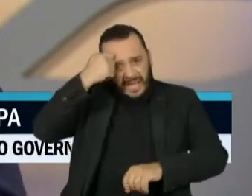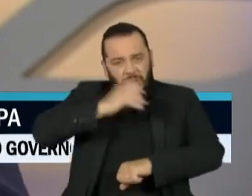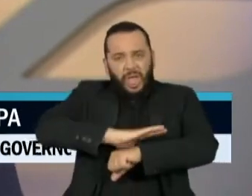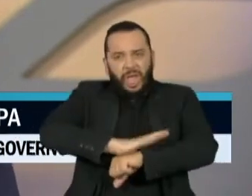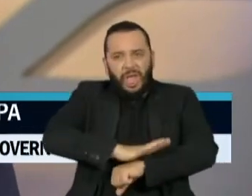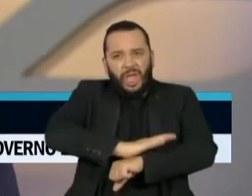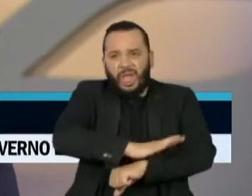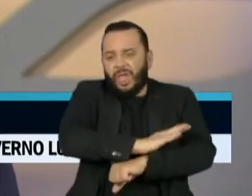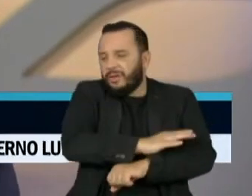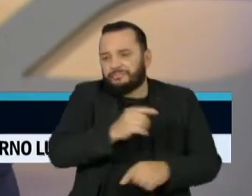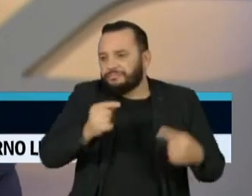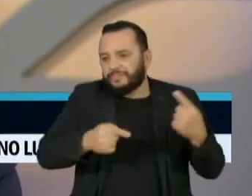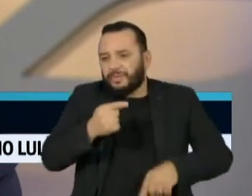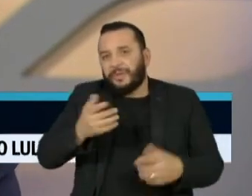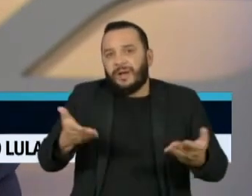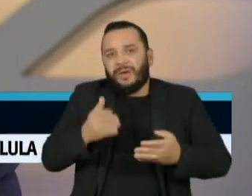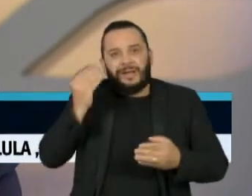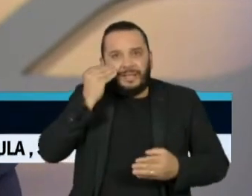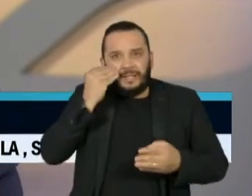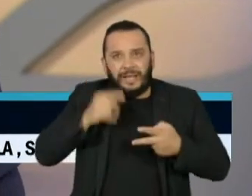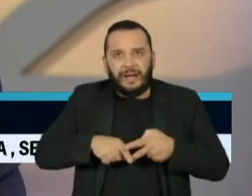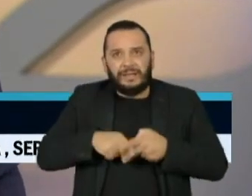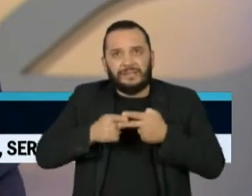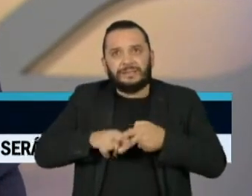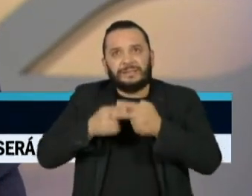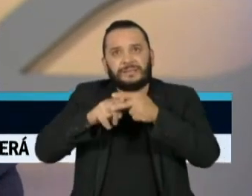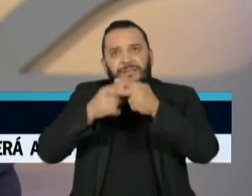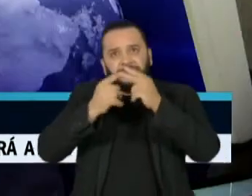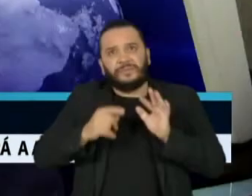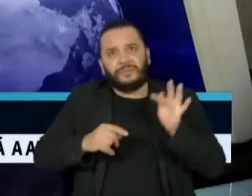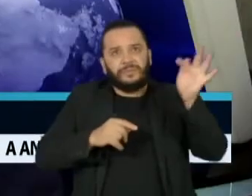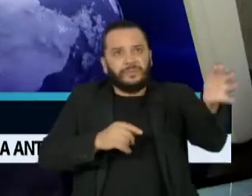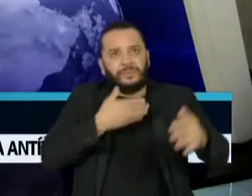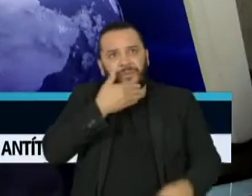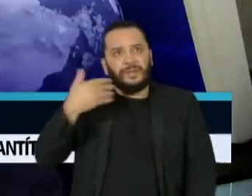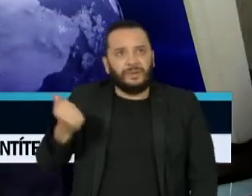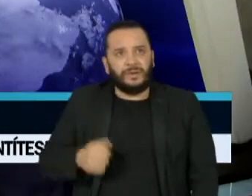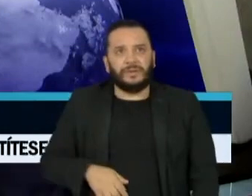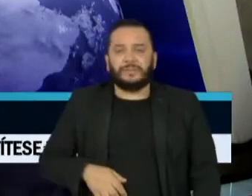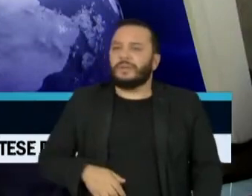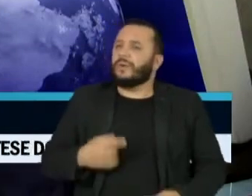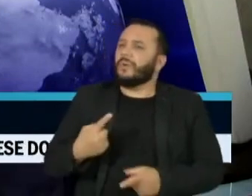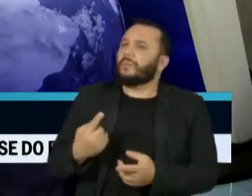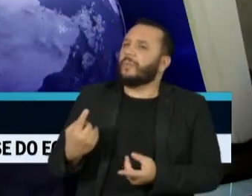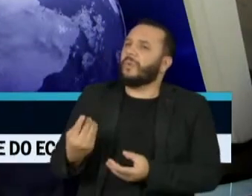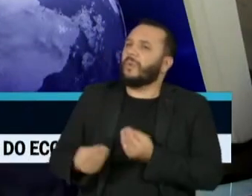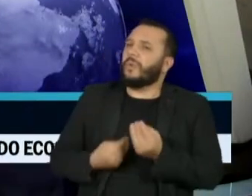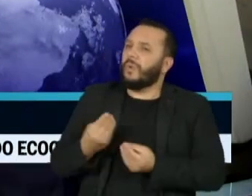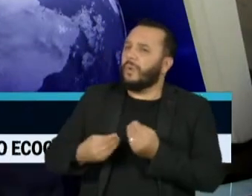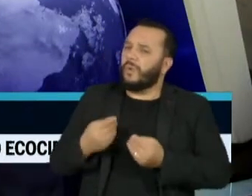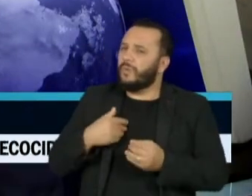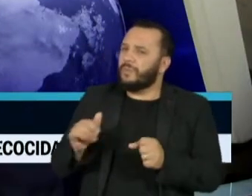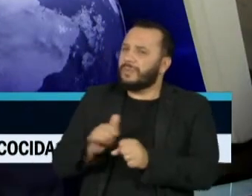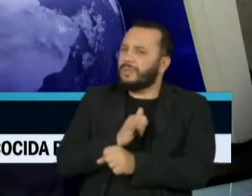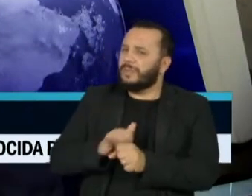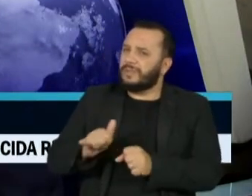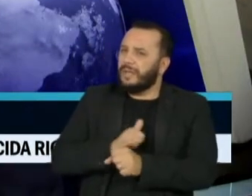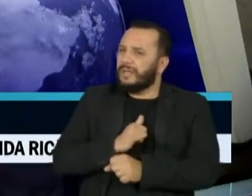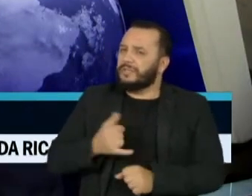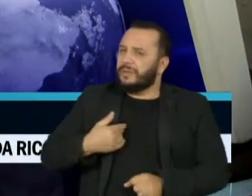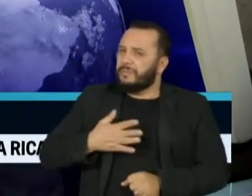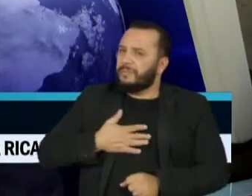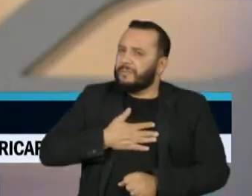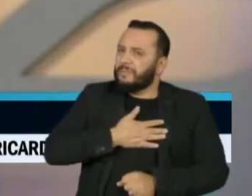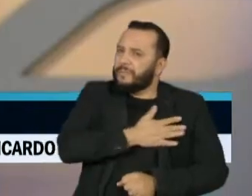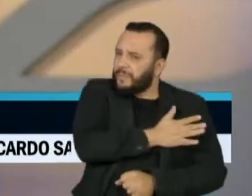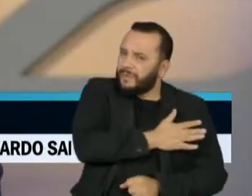e agora a gente está se corrigindo para apontar para um futuro melhor, espero, né? Agora, qual que seria a melhor forma de diminuir essa discriminação nas redes